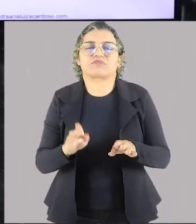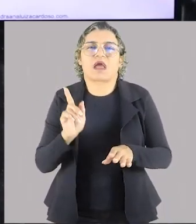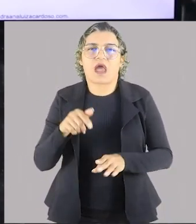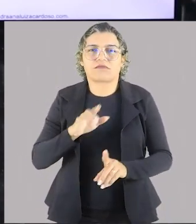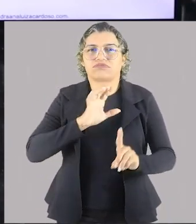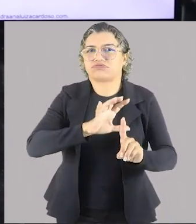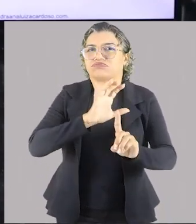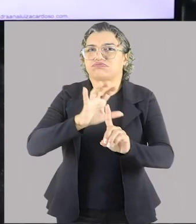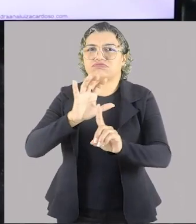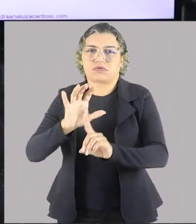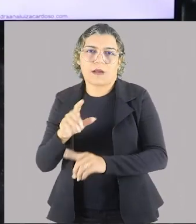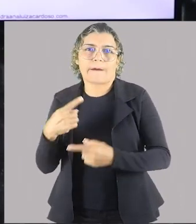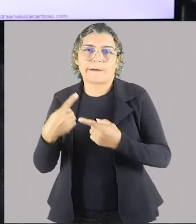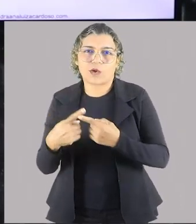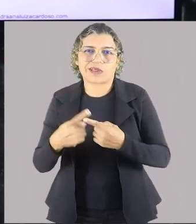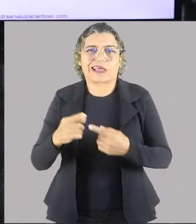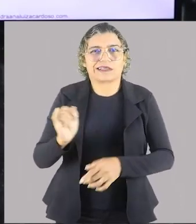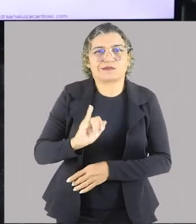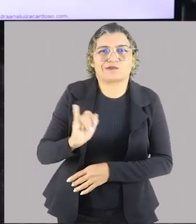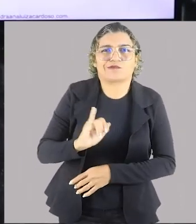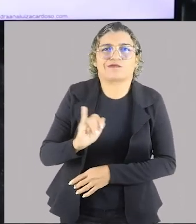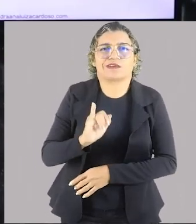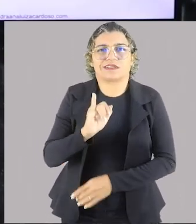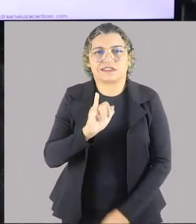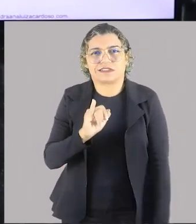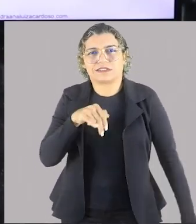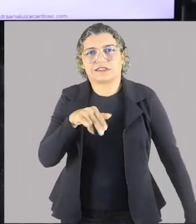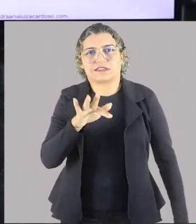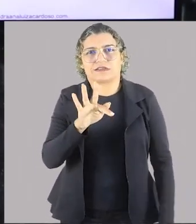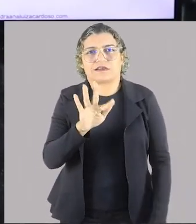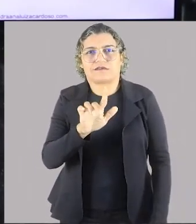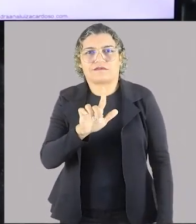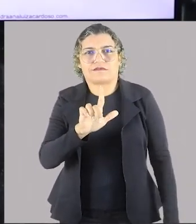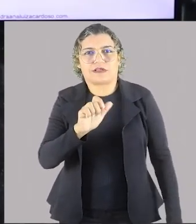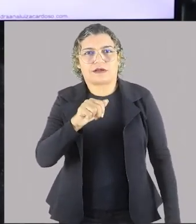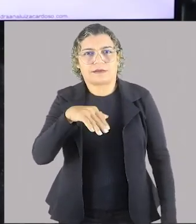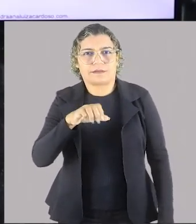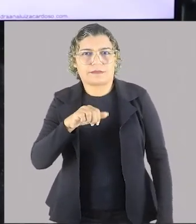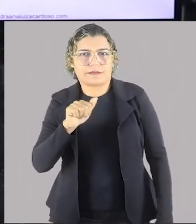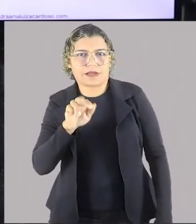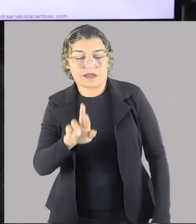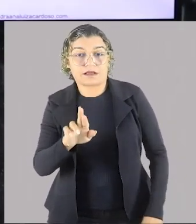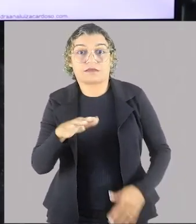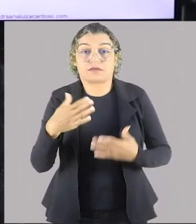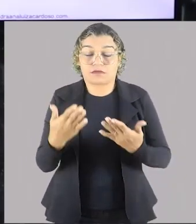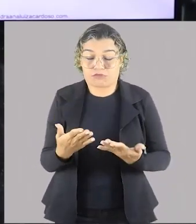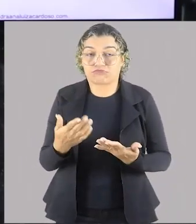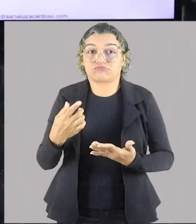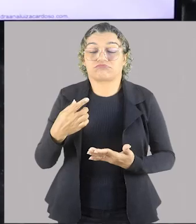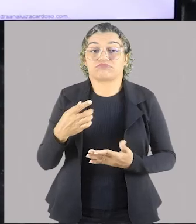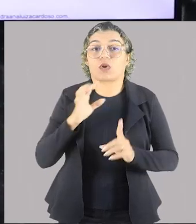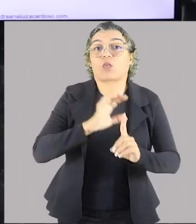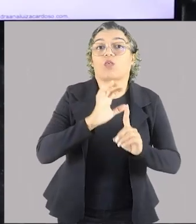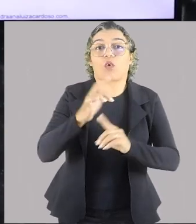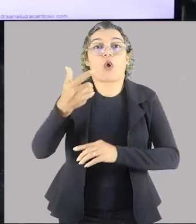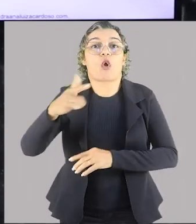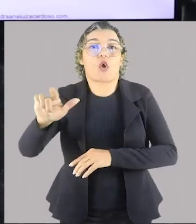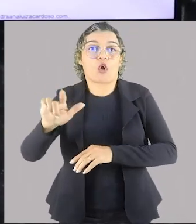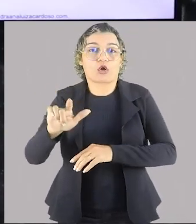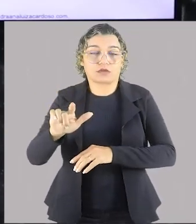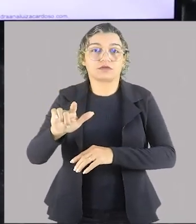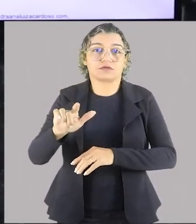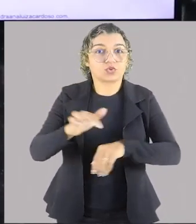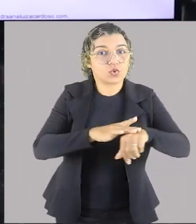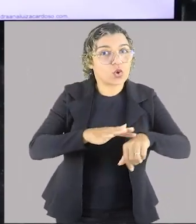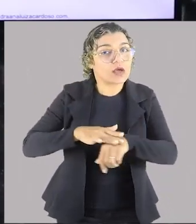são pró-inflamatórias, elas inflamam o nosso corpo, causando várias outras comorbidades. O exercício